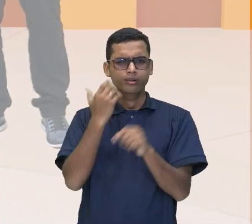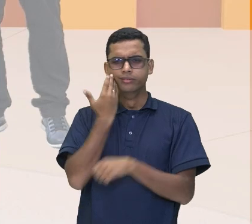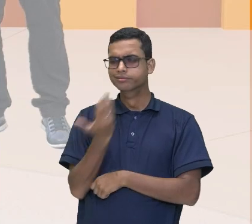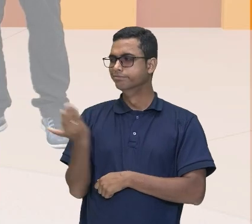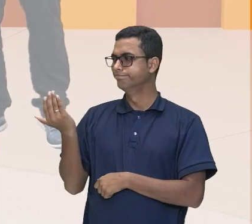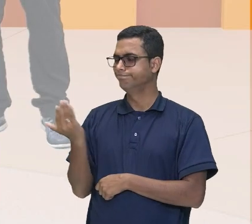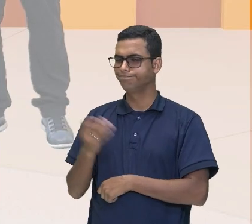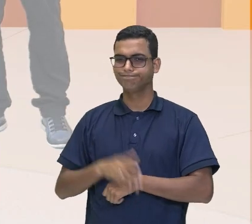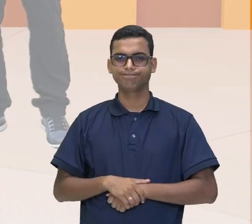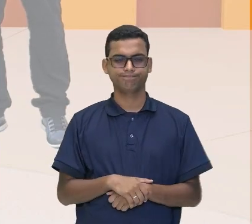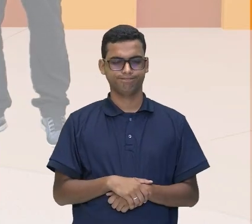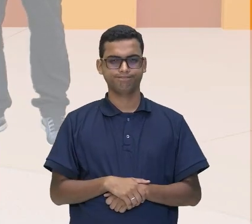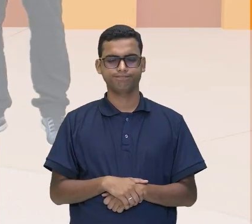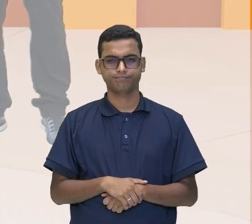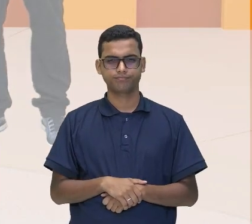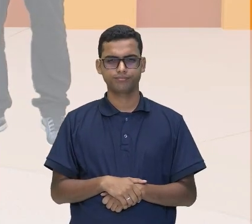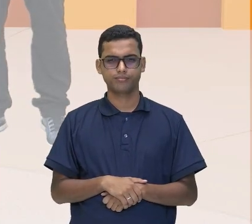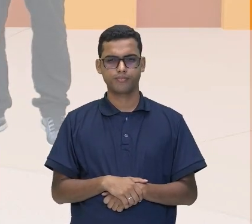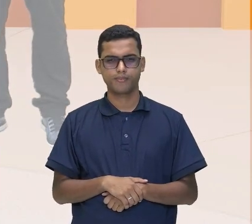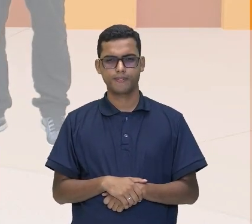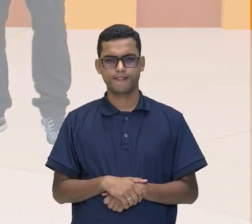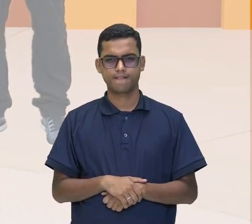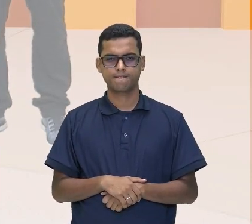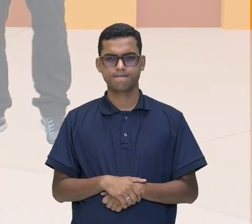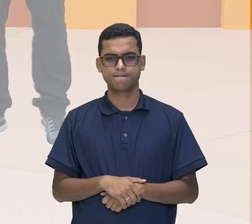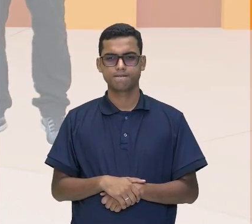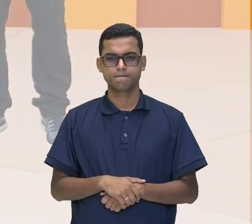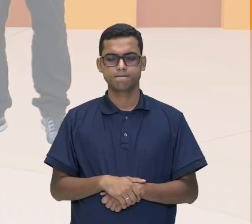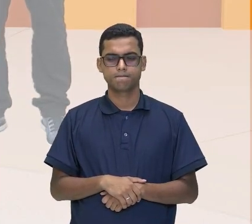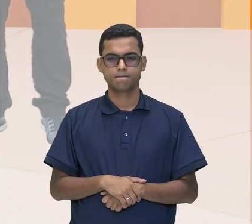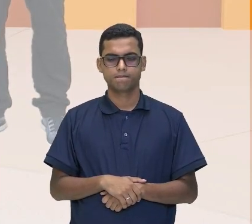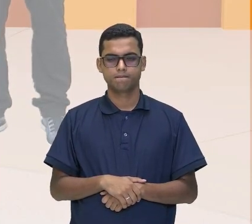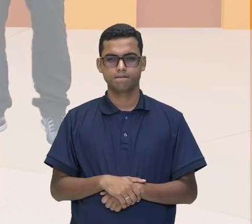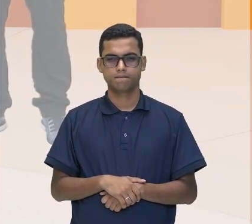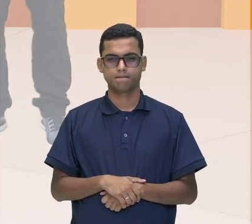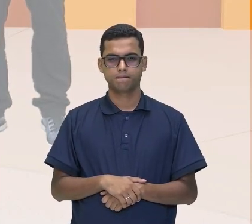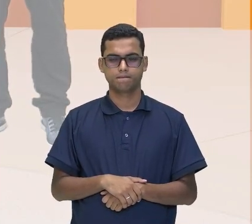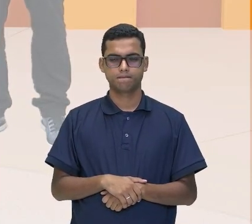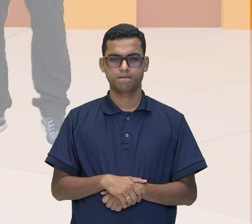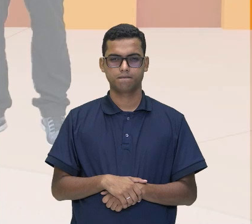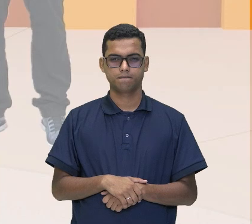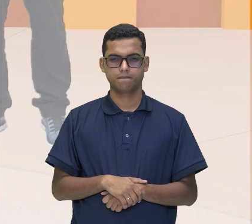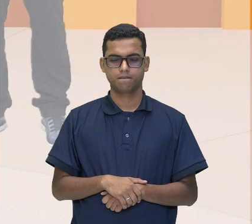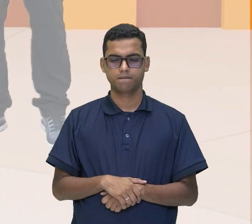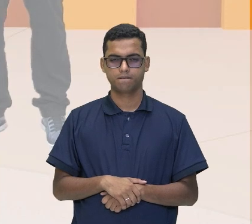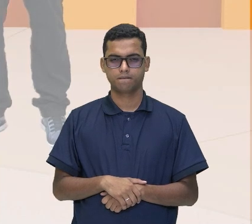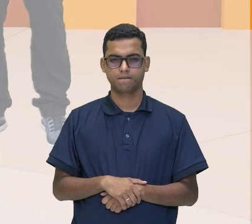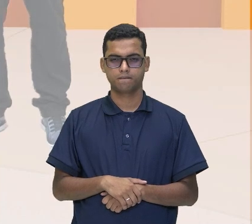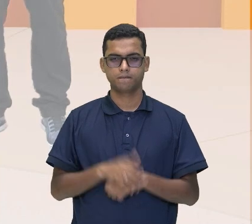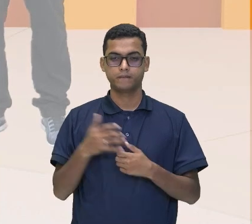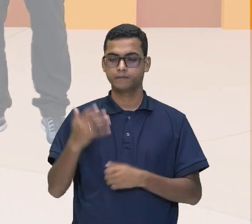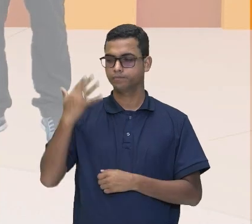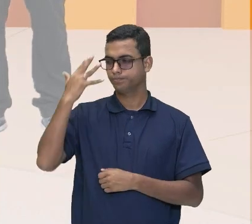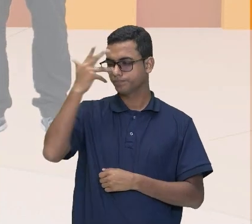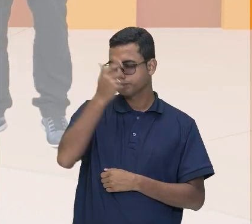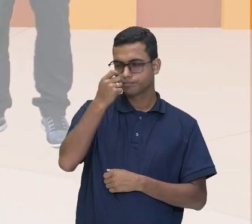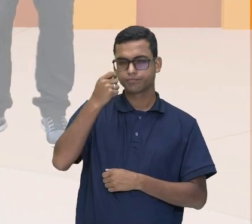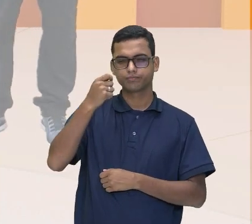Além desse aspecto da estética, da beleza, do simbolismo, do